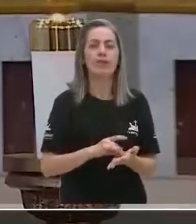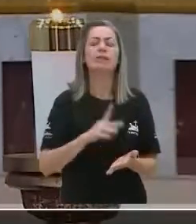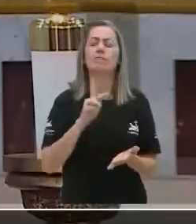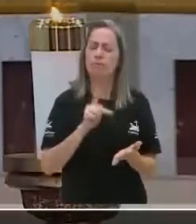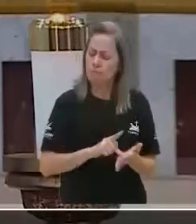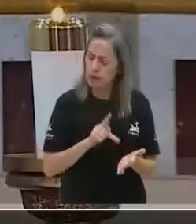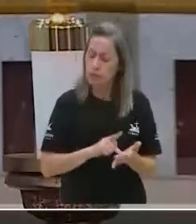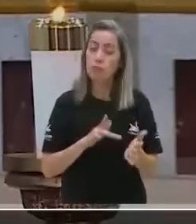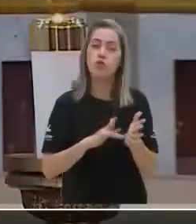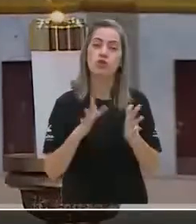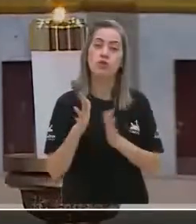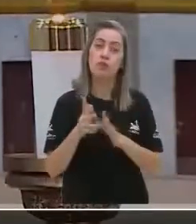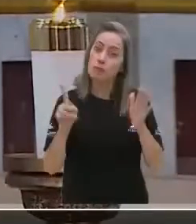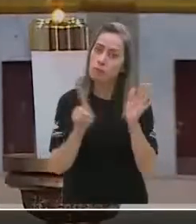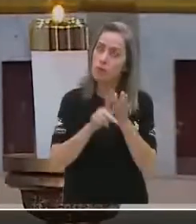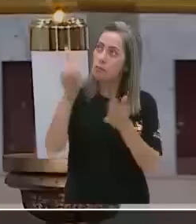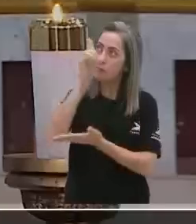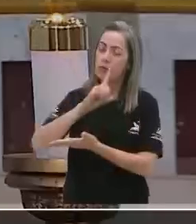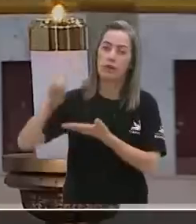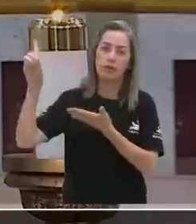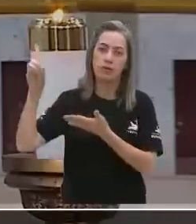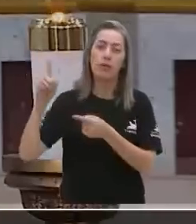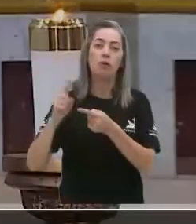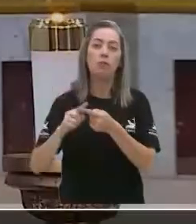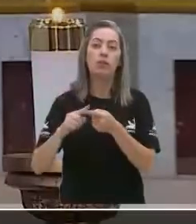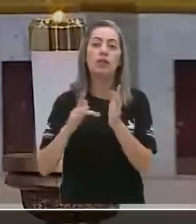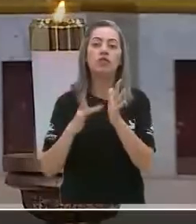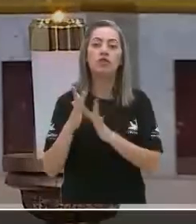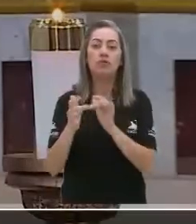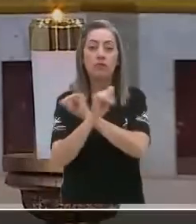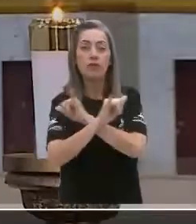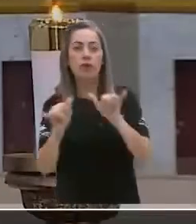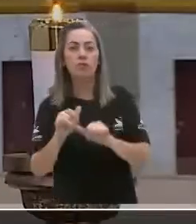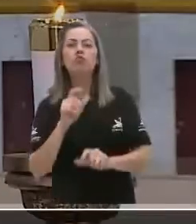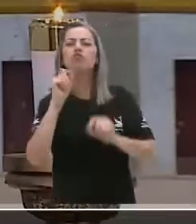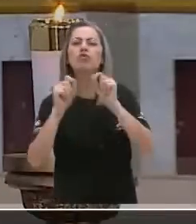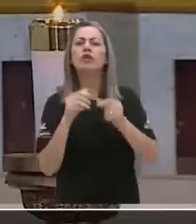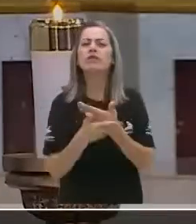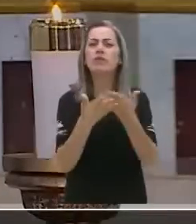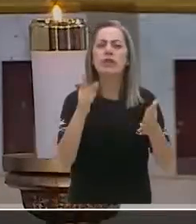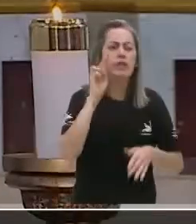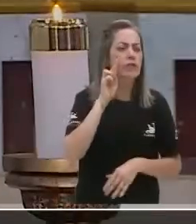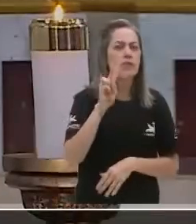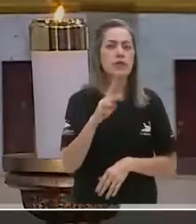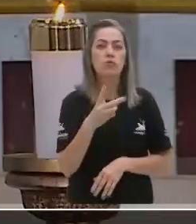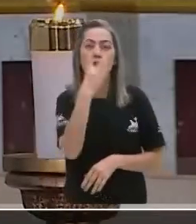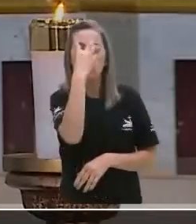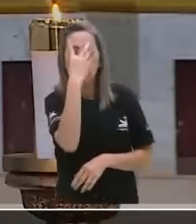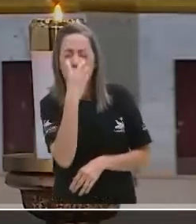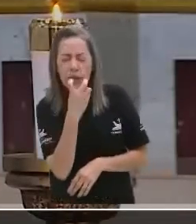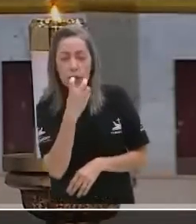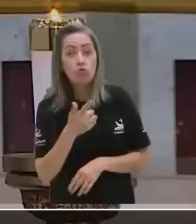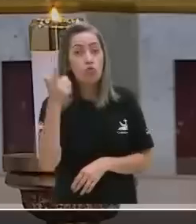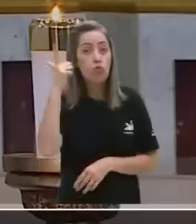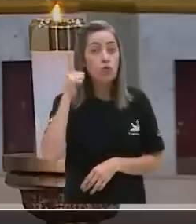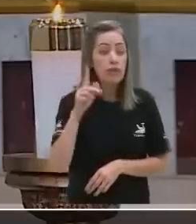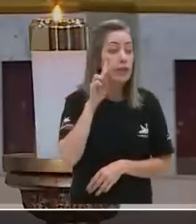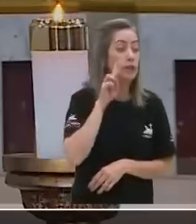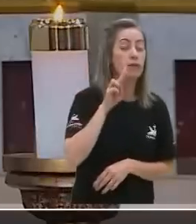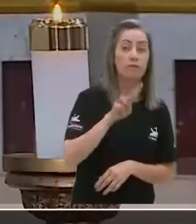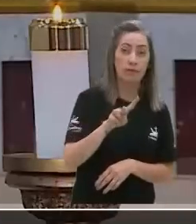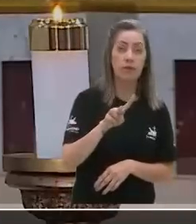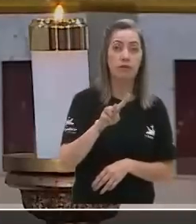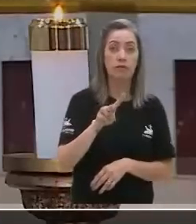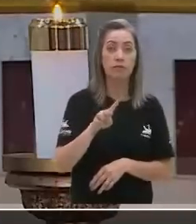realmente Jesus é Deus. Porque ele disse: o que vocês viram? Cegos voltam a ver.